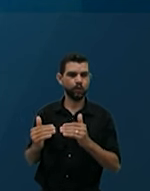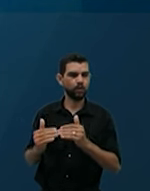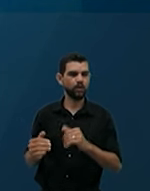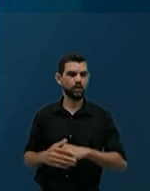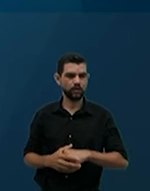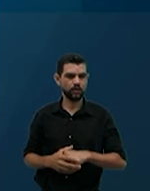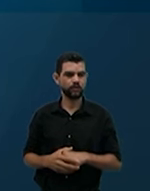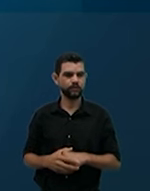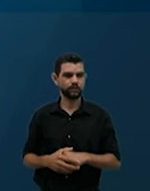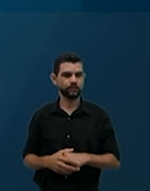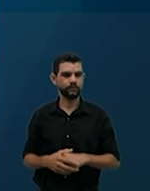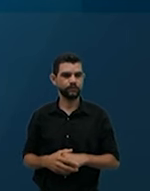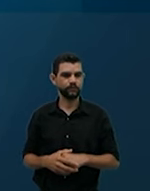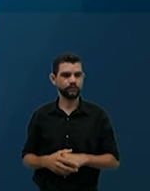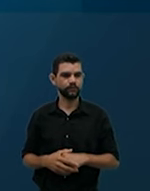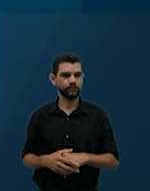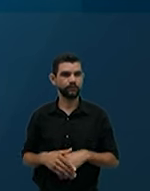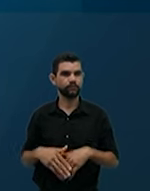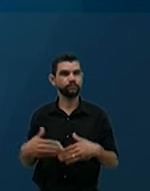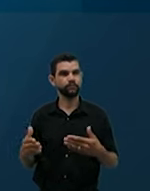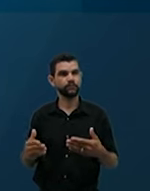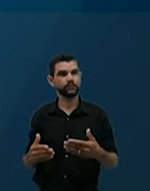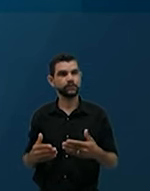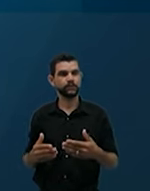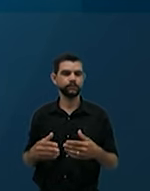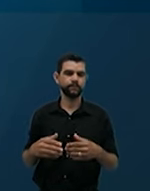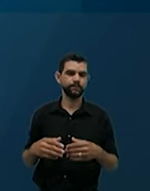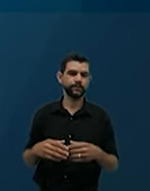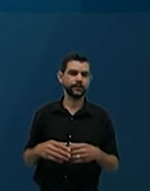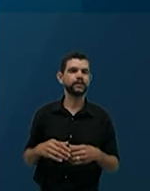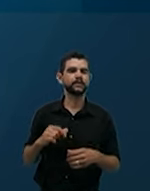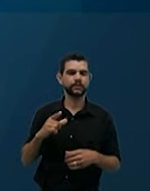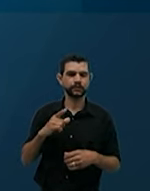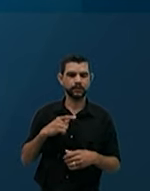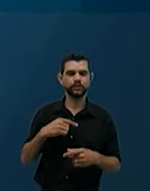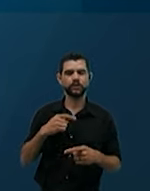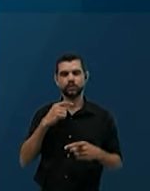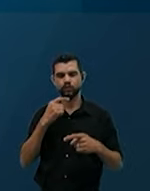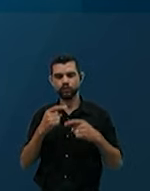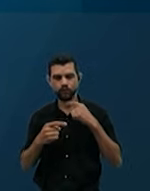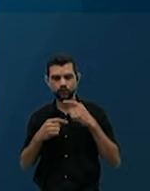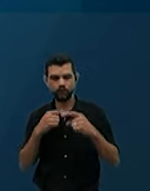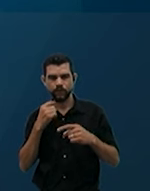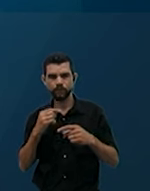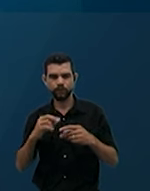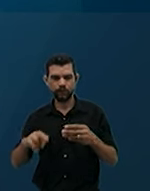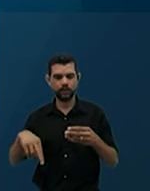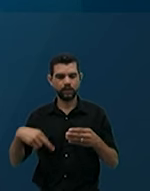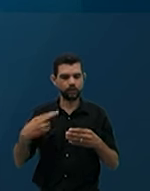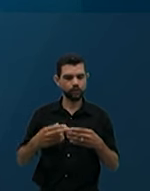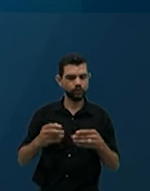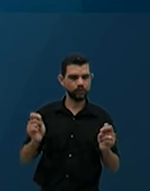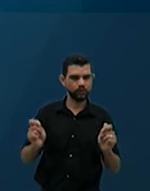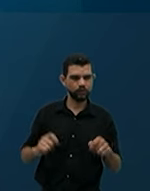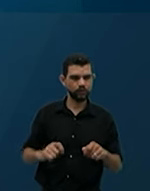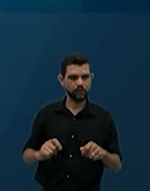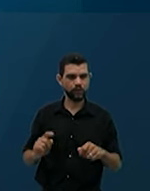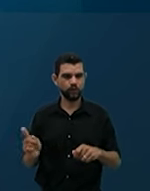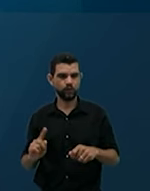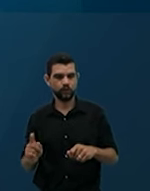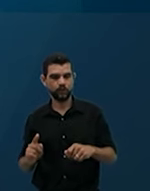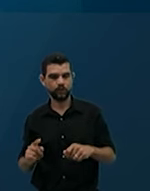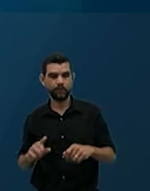aqui, existente essa dúvida objetiva acerca de qual o recurso cabível. Nós estamos decidindo aqui, olha, é o recurso